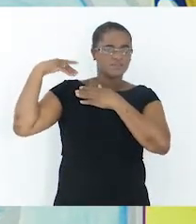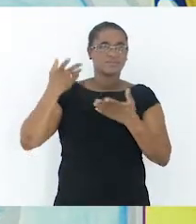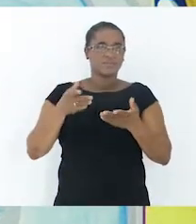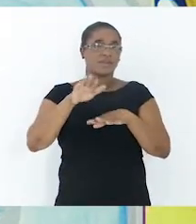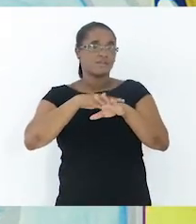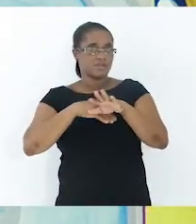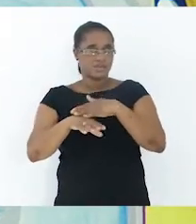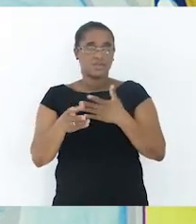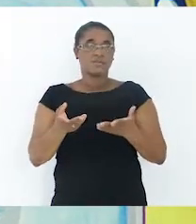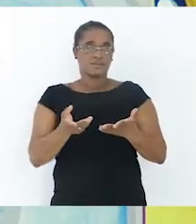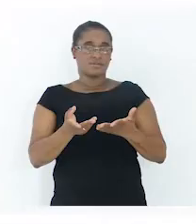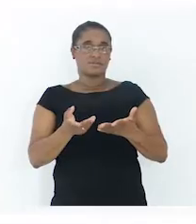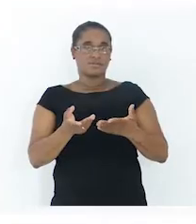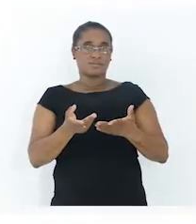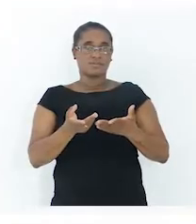É fazer